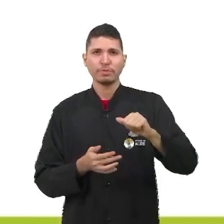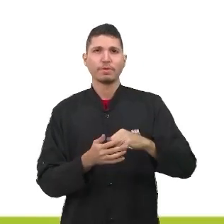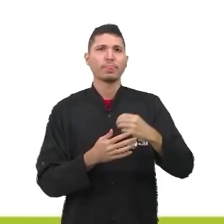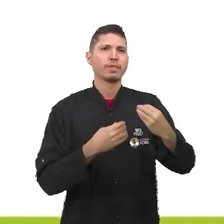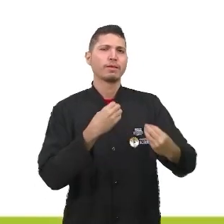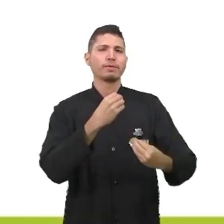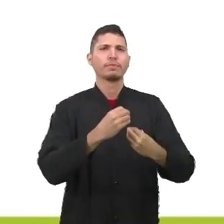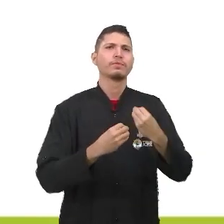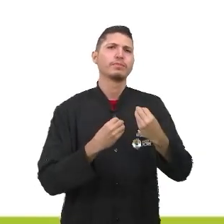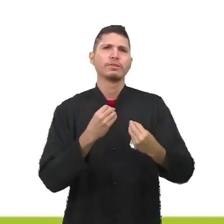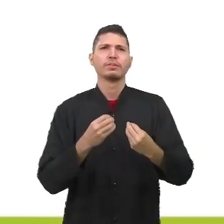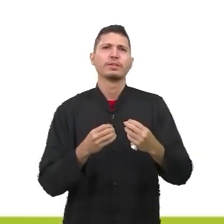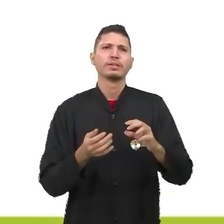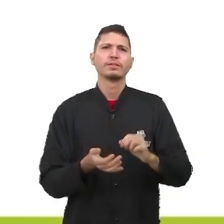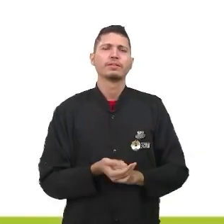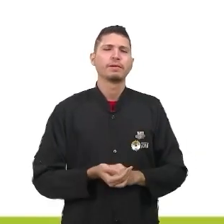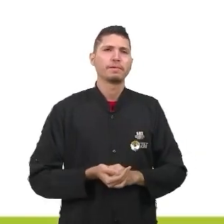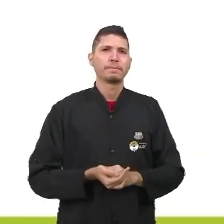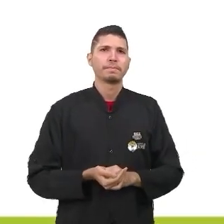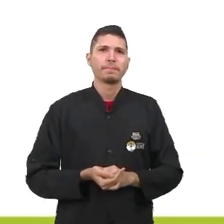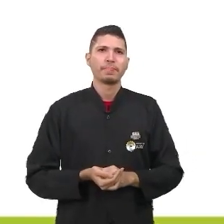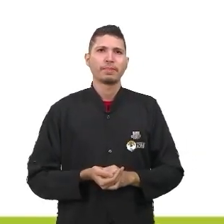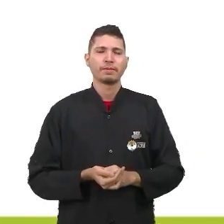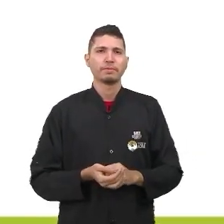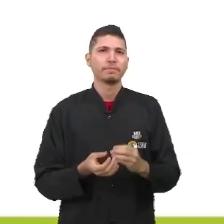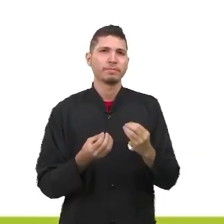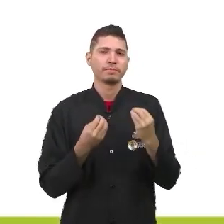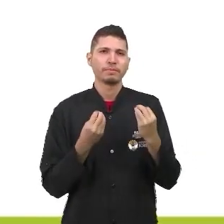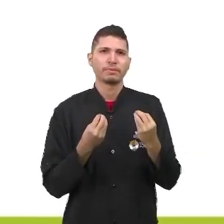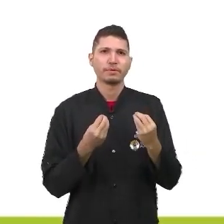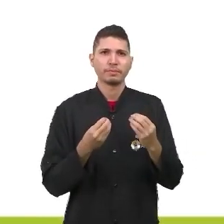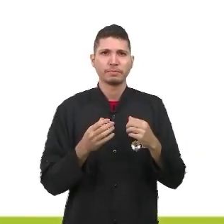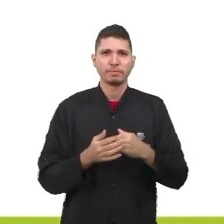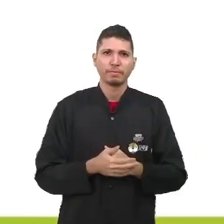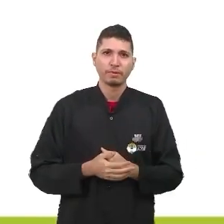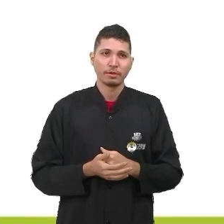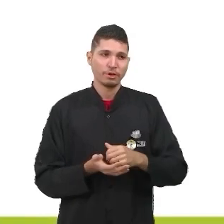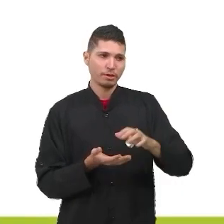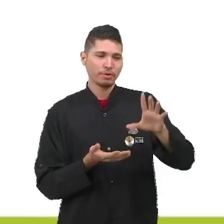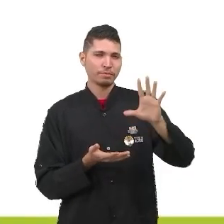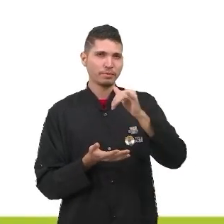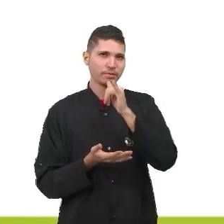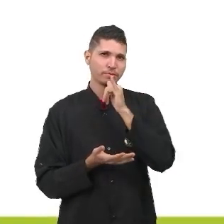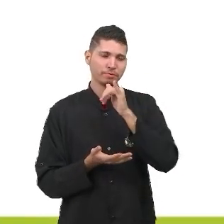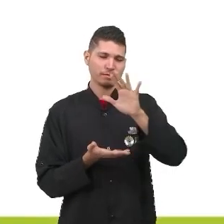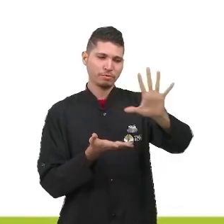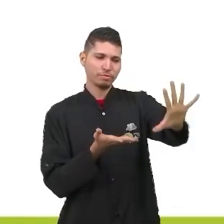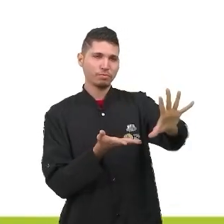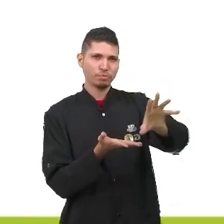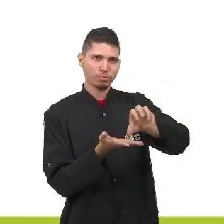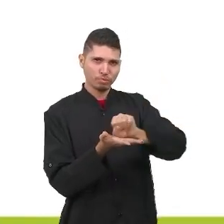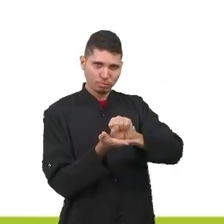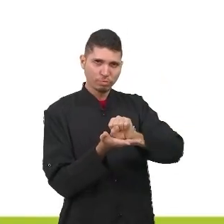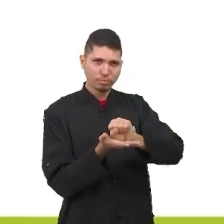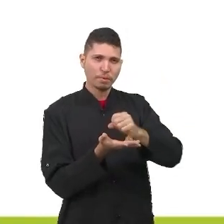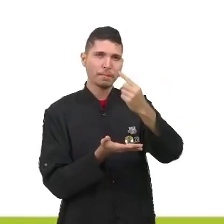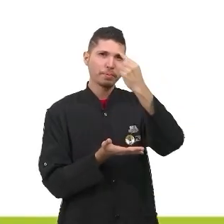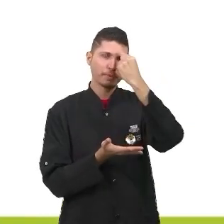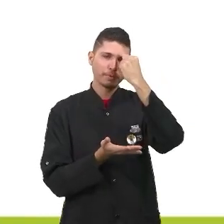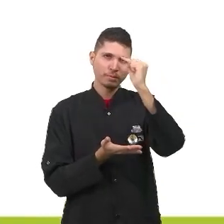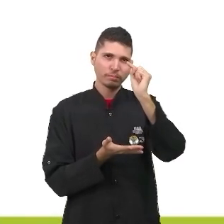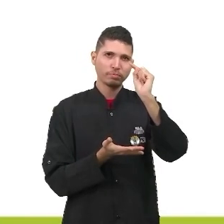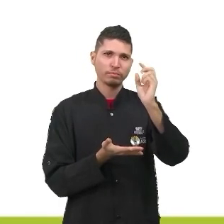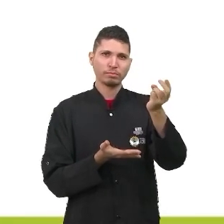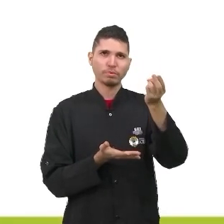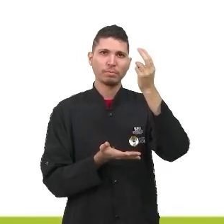influências estrangeiras, eu vou devorar essas influências estrangeiras, mas eu vou fazer a minha cultura, eu vou criar uma